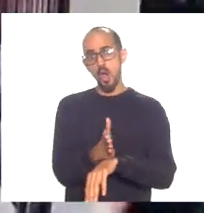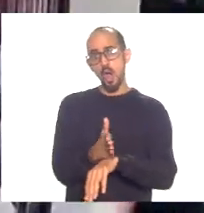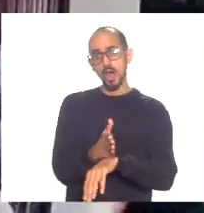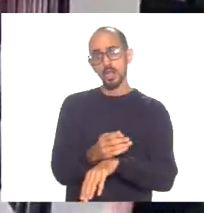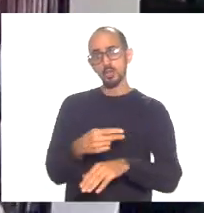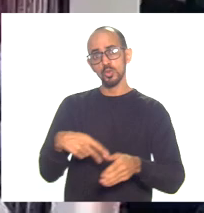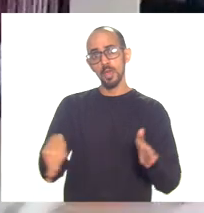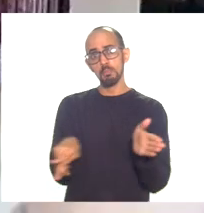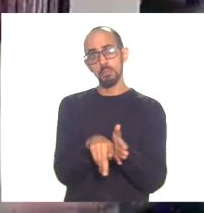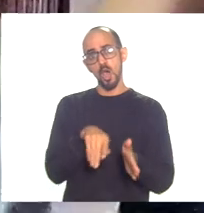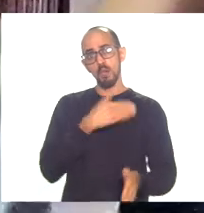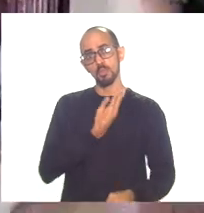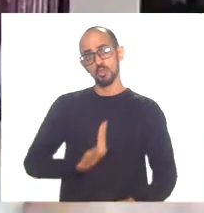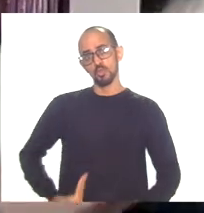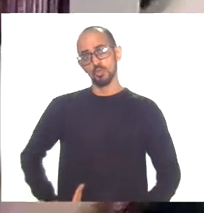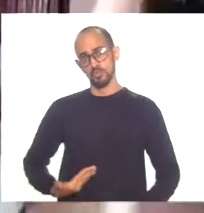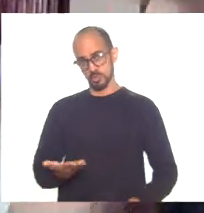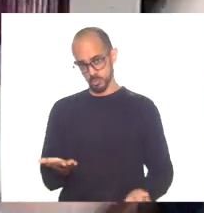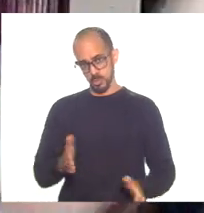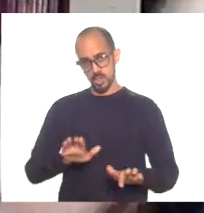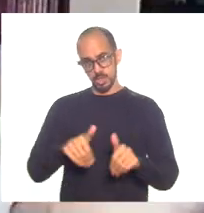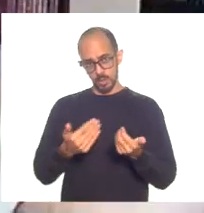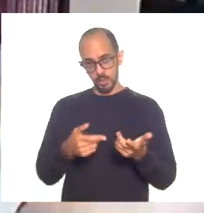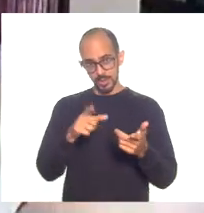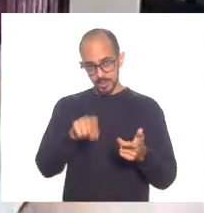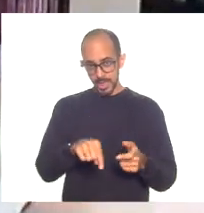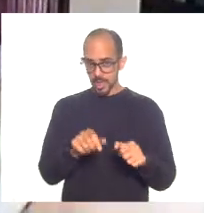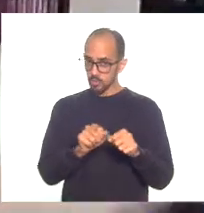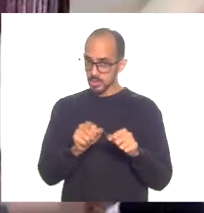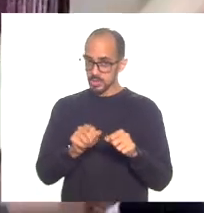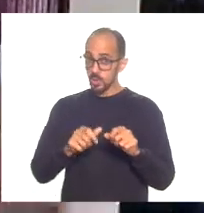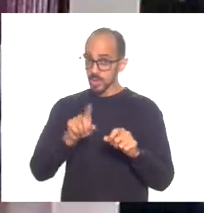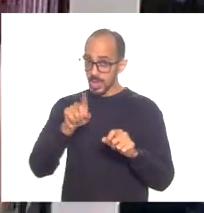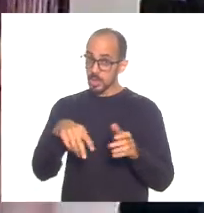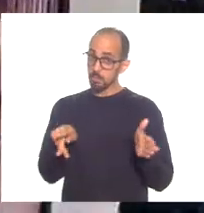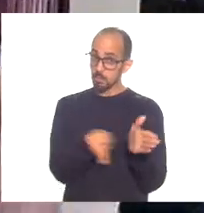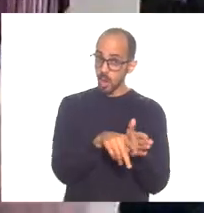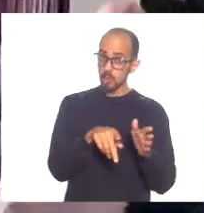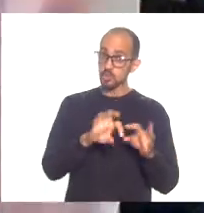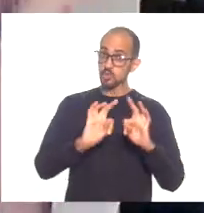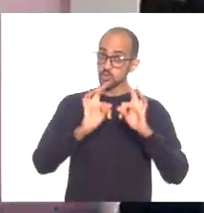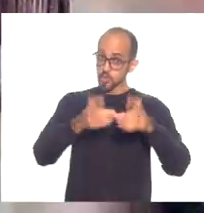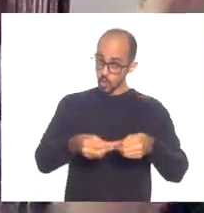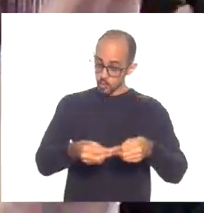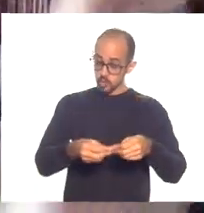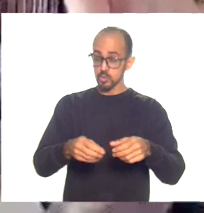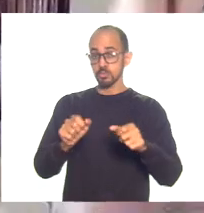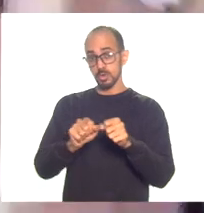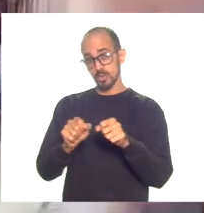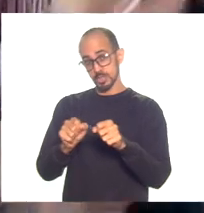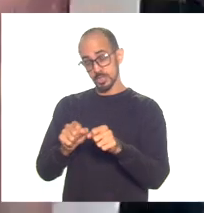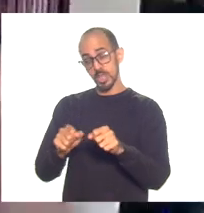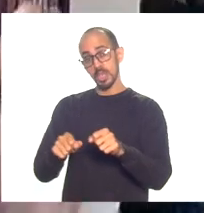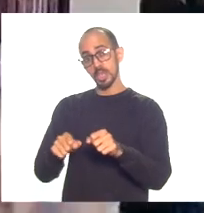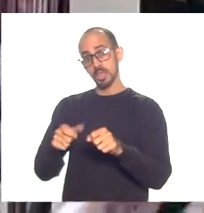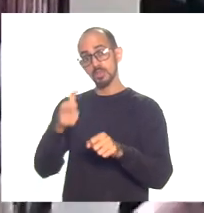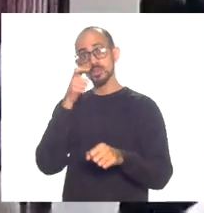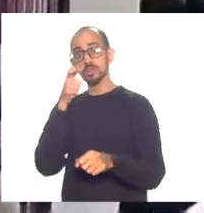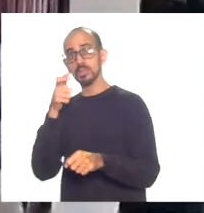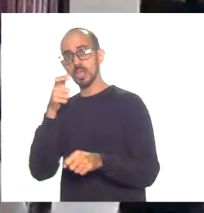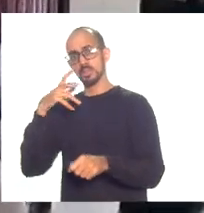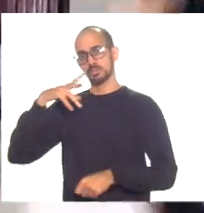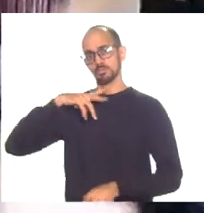de todos. Exatamente para deixar aquilo que é de todos e passar exatamente para a mão deles e dos